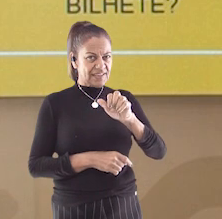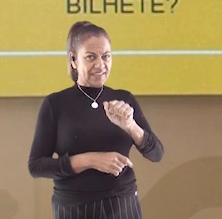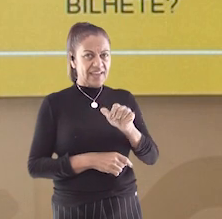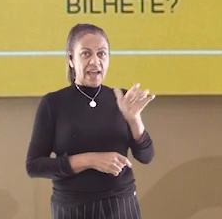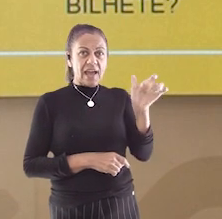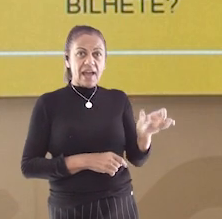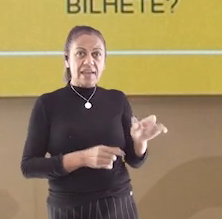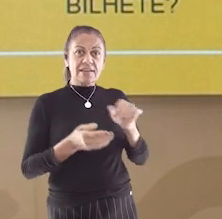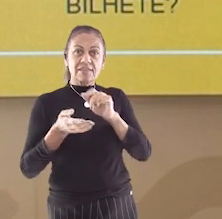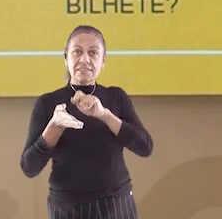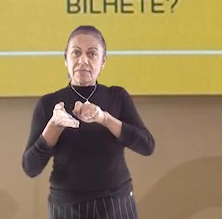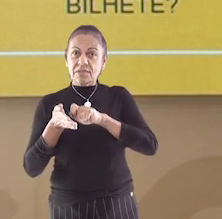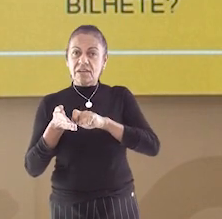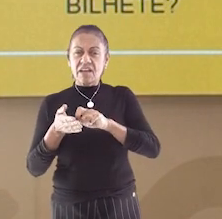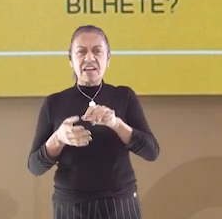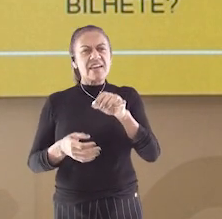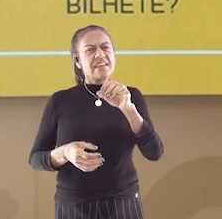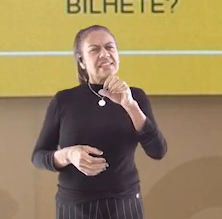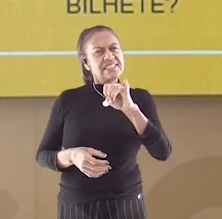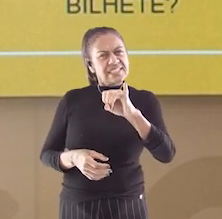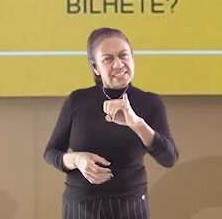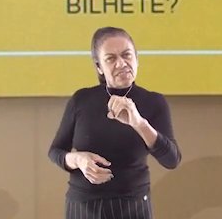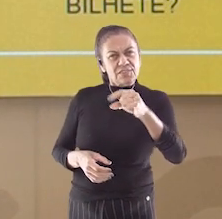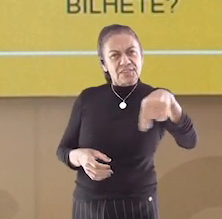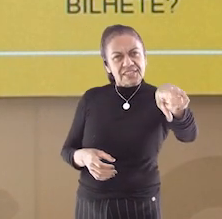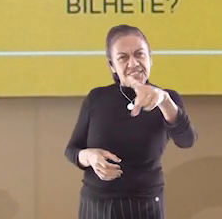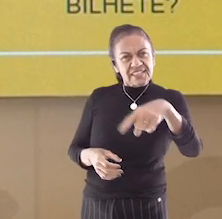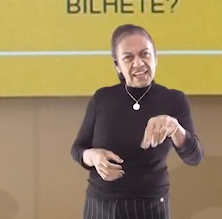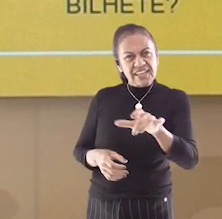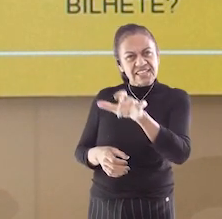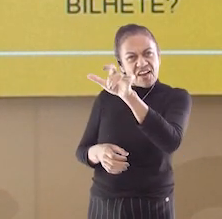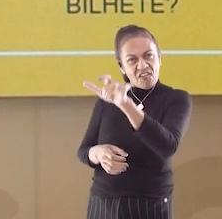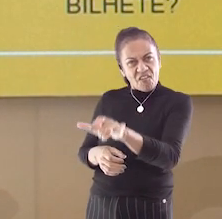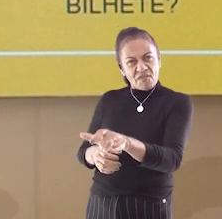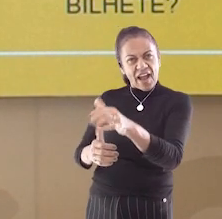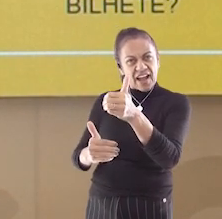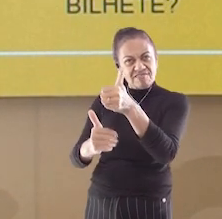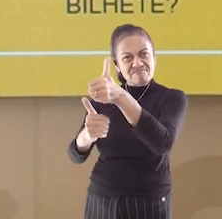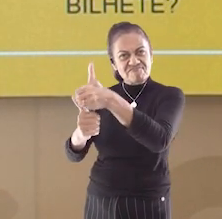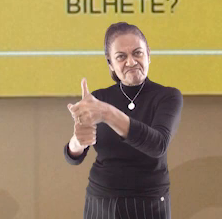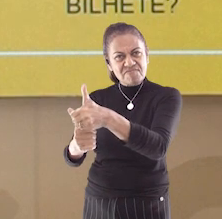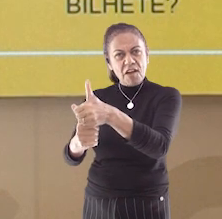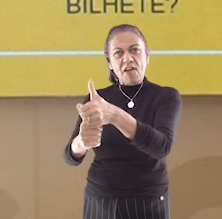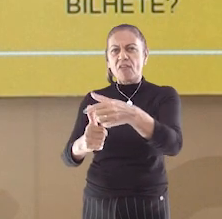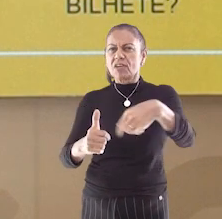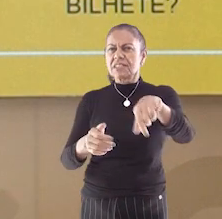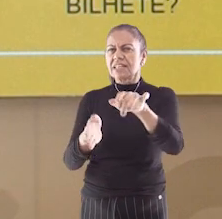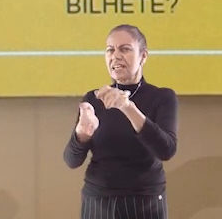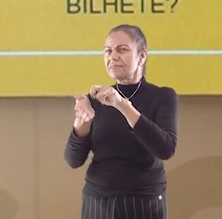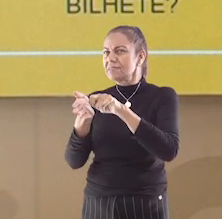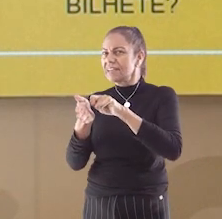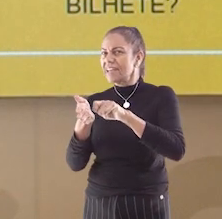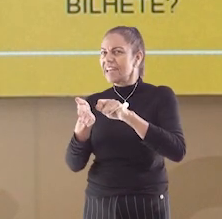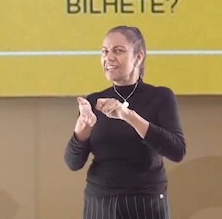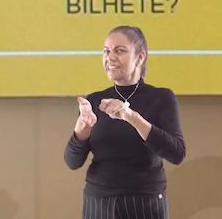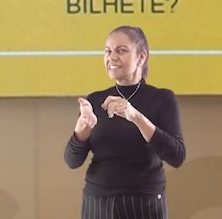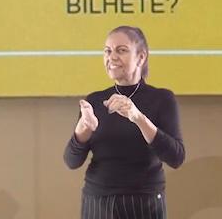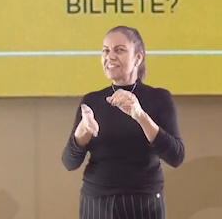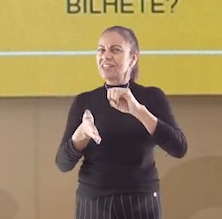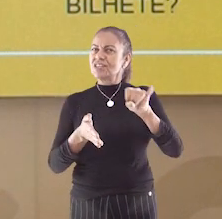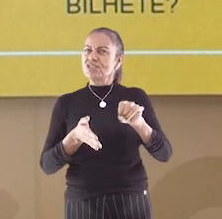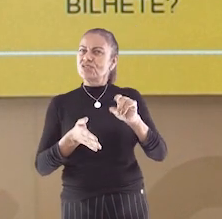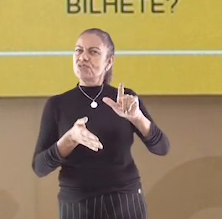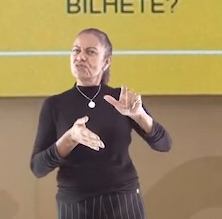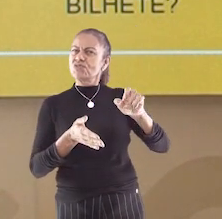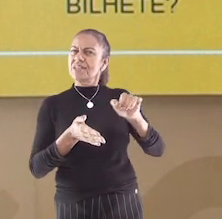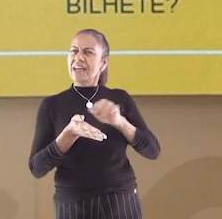fornecedor. Se vocês fossem o Marcos, como que vocês escreveriam esse bilhete? Pensem um pouquinho aí. Vou dar um tempinho para vocês fazerem um